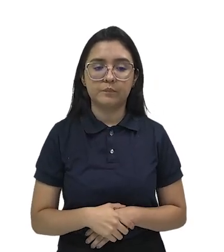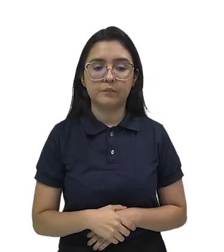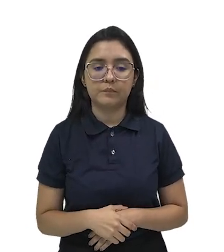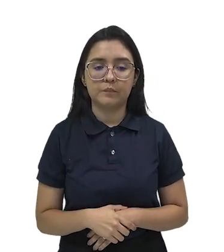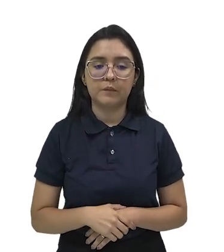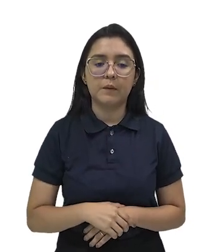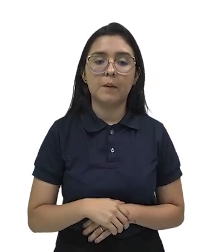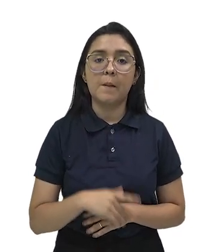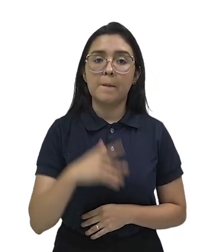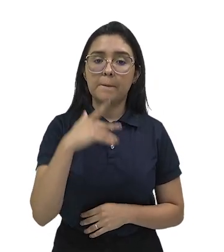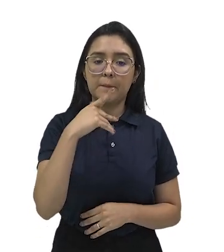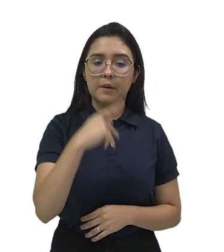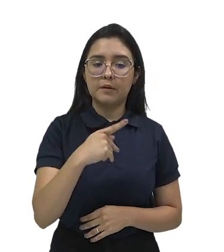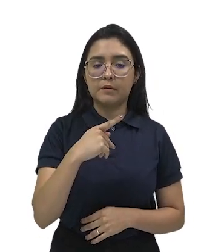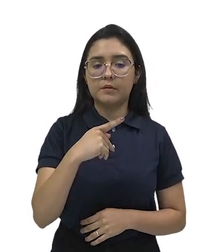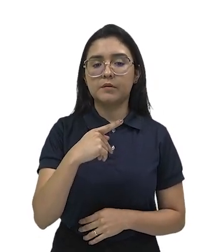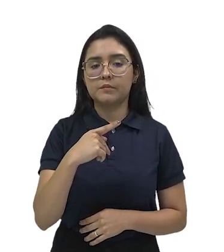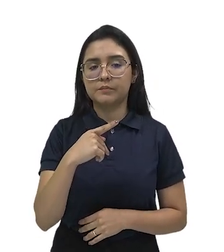Padrão 1, ó.